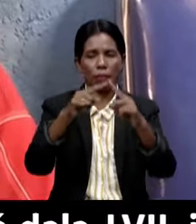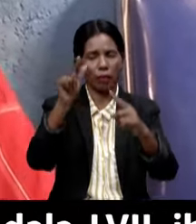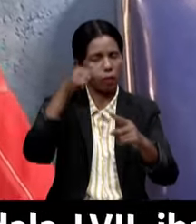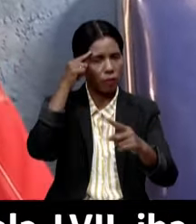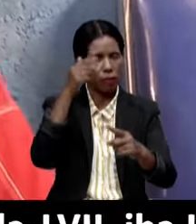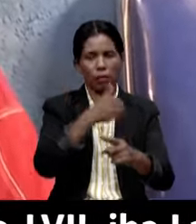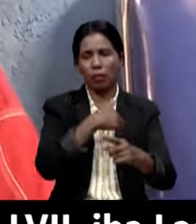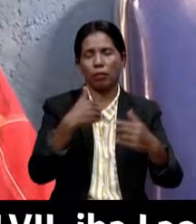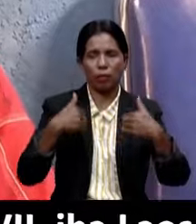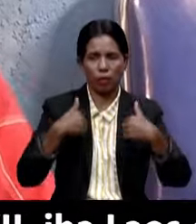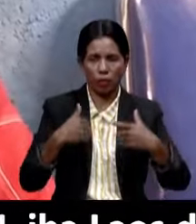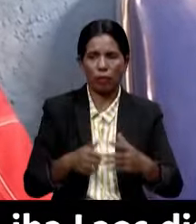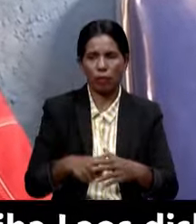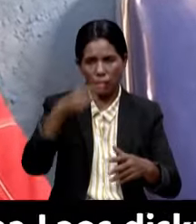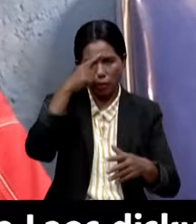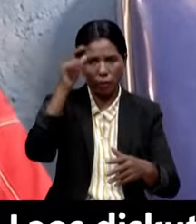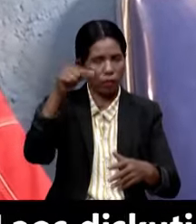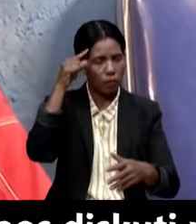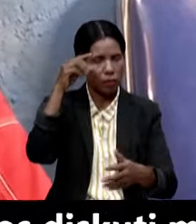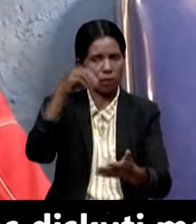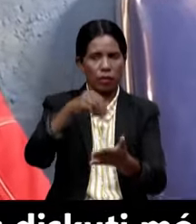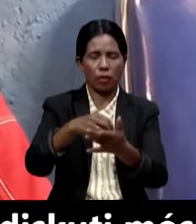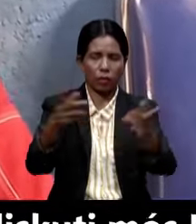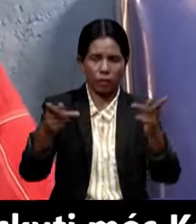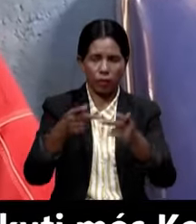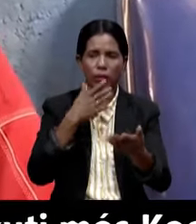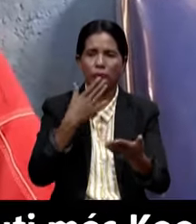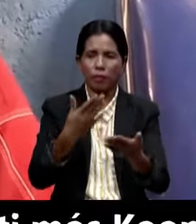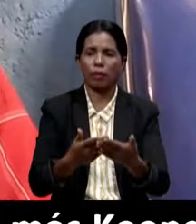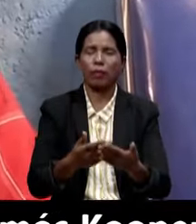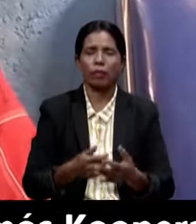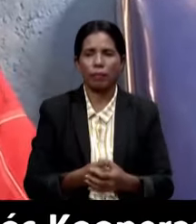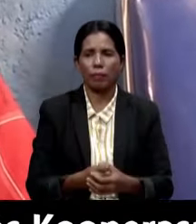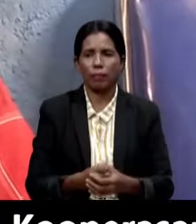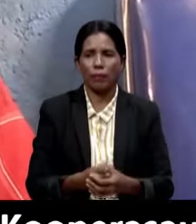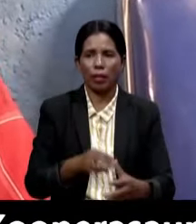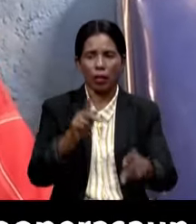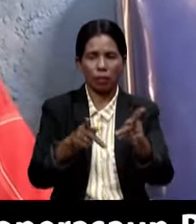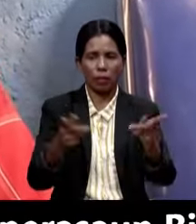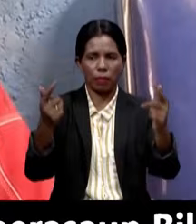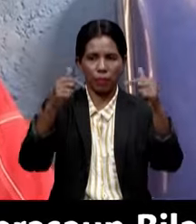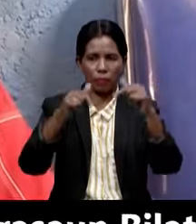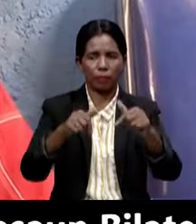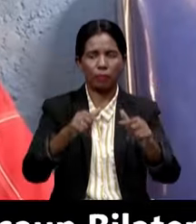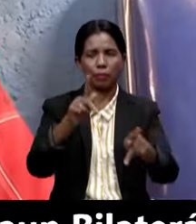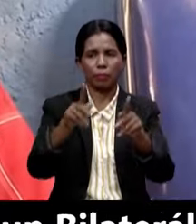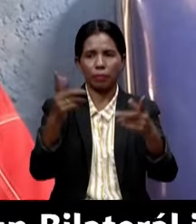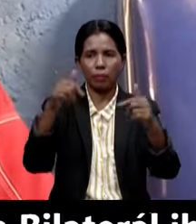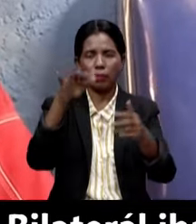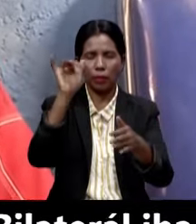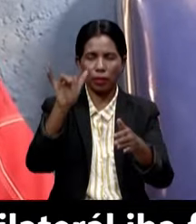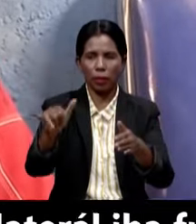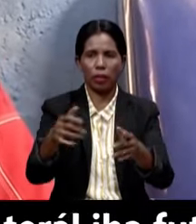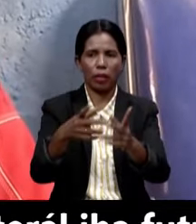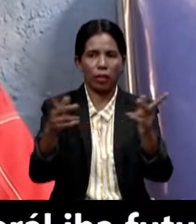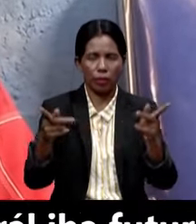que já tamba, o governo se deu cria condições, a tu é uma maicare, tu está se a maicare que era já